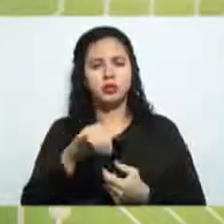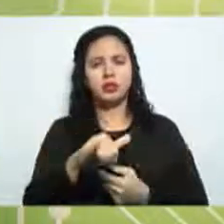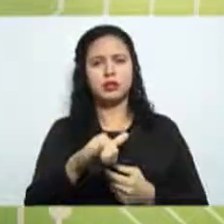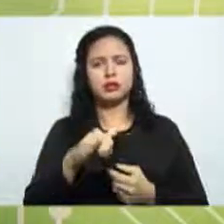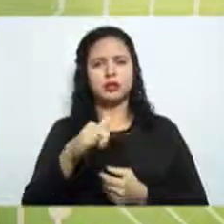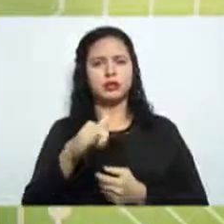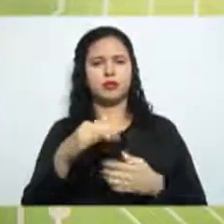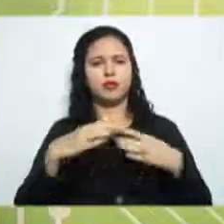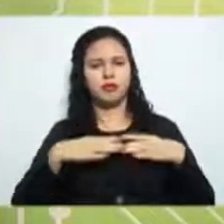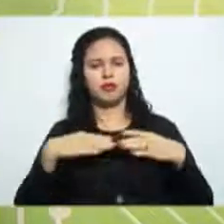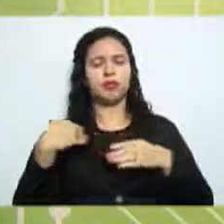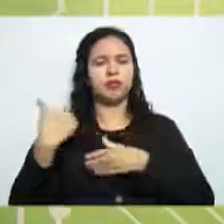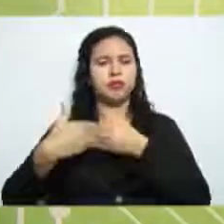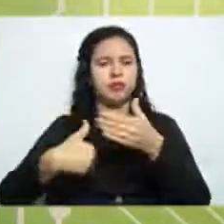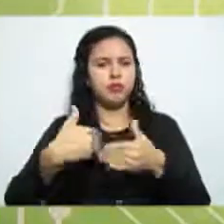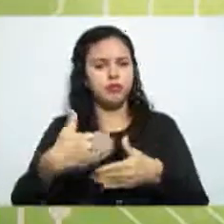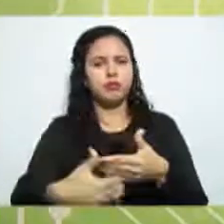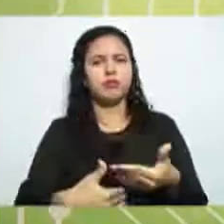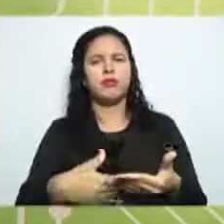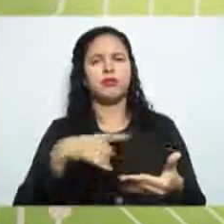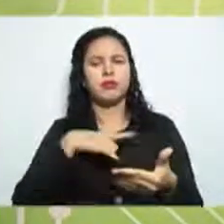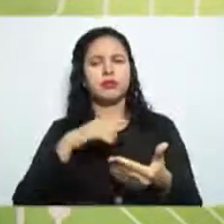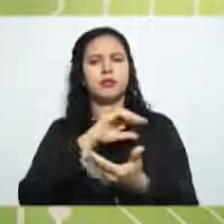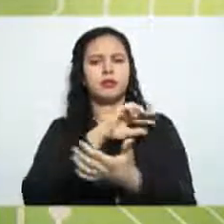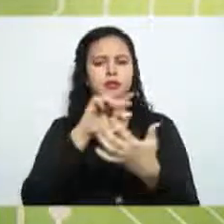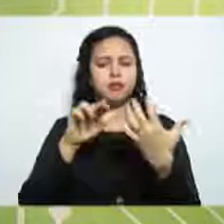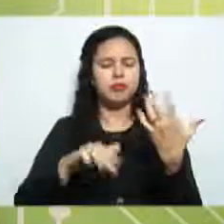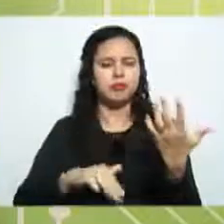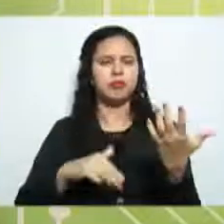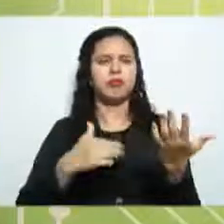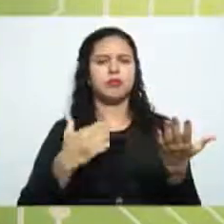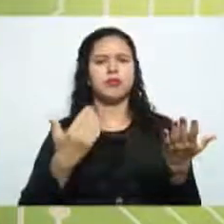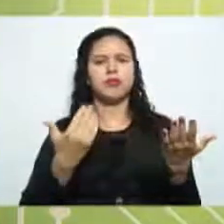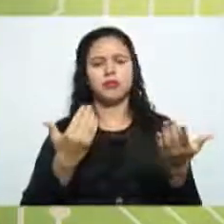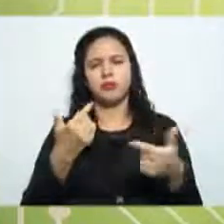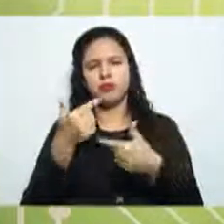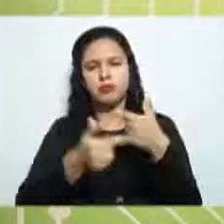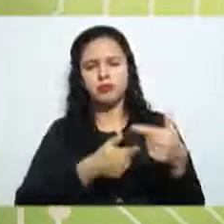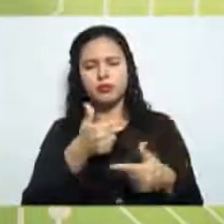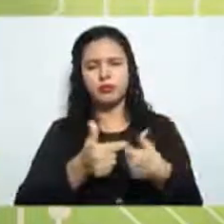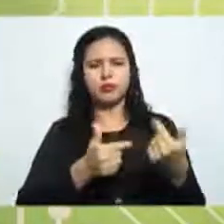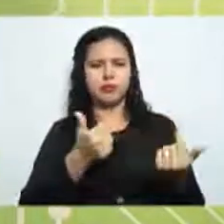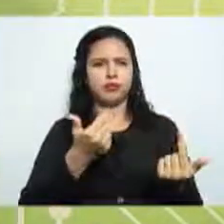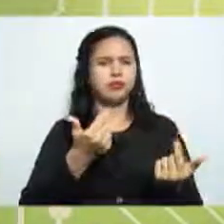de emprego, de renda, de produção. E isso são os objetivos das políticas públicas.